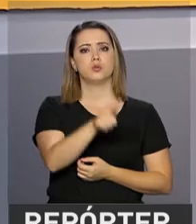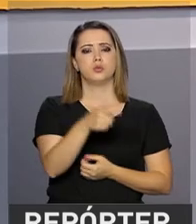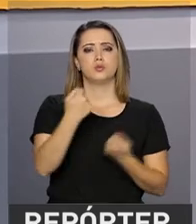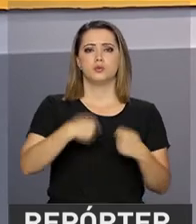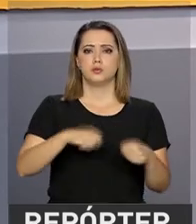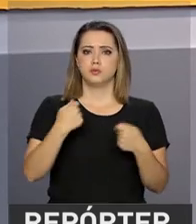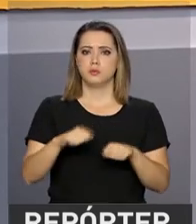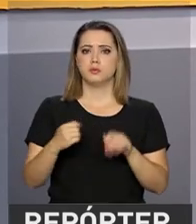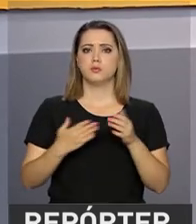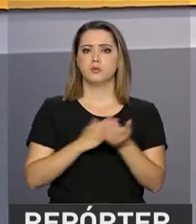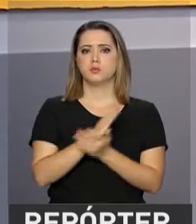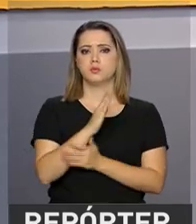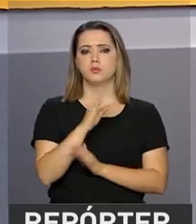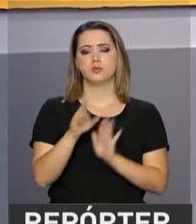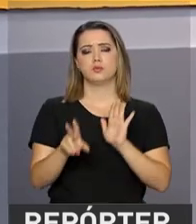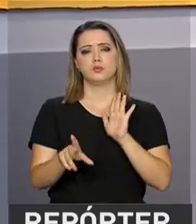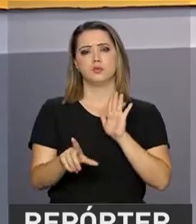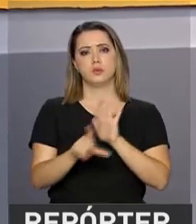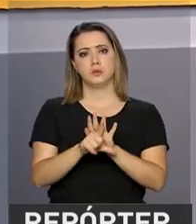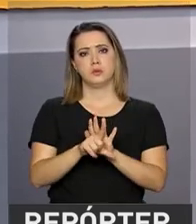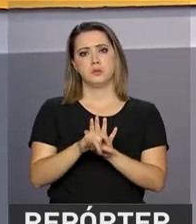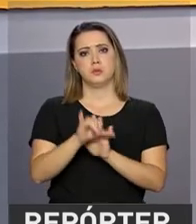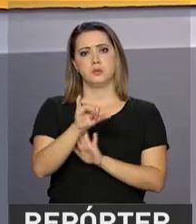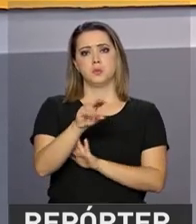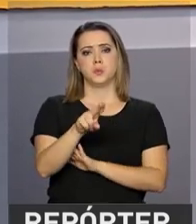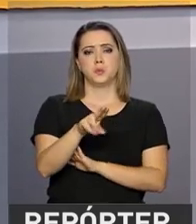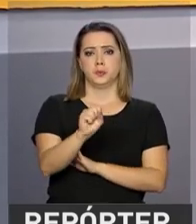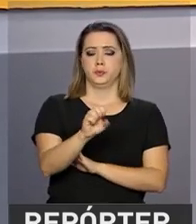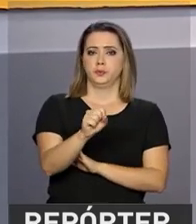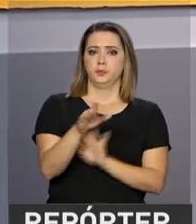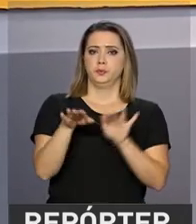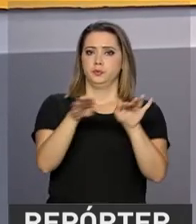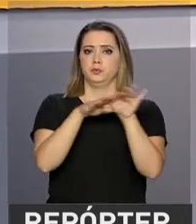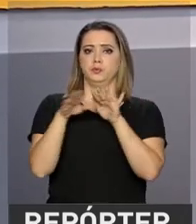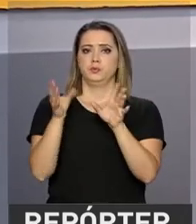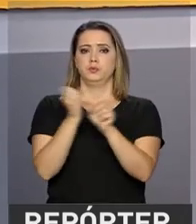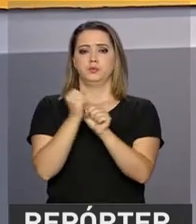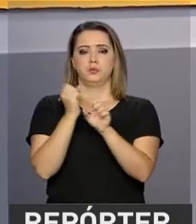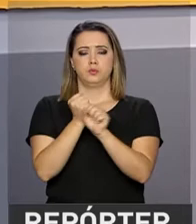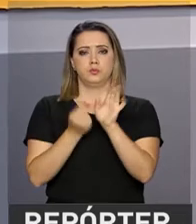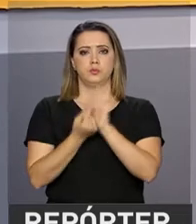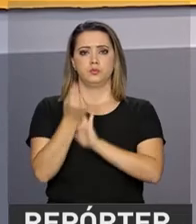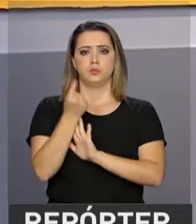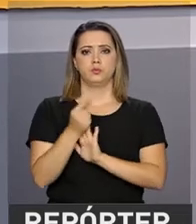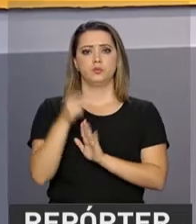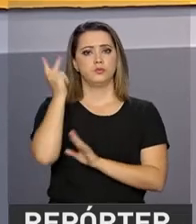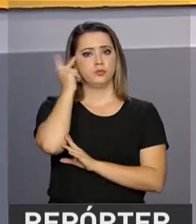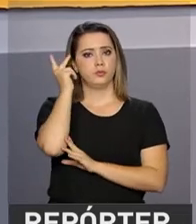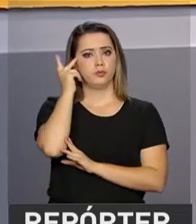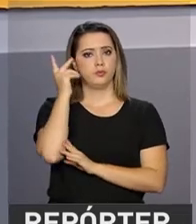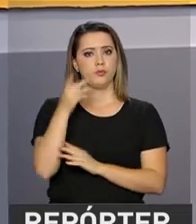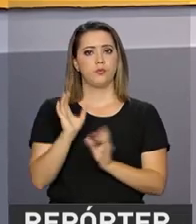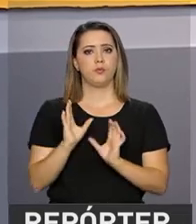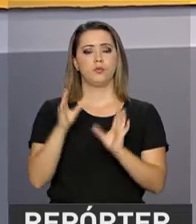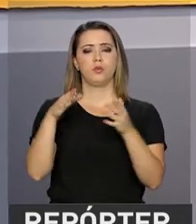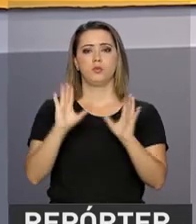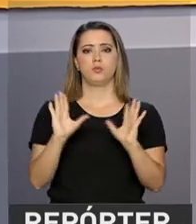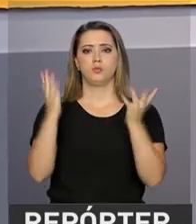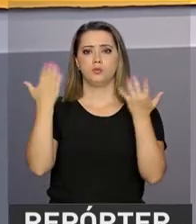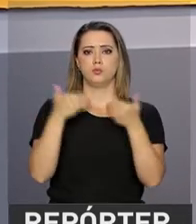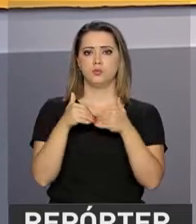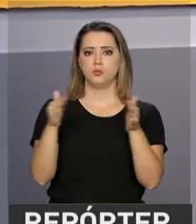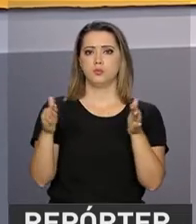a necessidade de aprovar a reforma da Previdência para manter o equilíbrio das contas públicas. Foi em São Paulo, durante